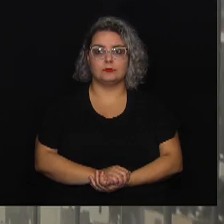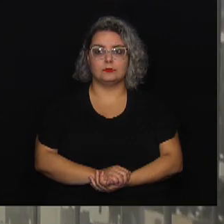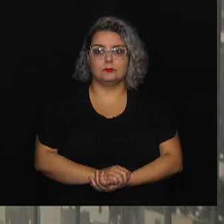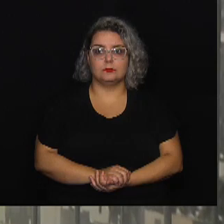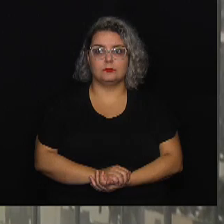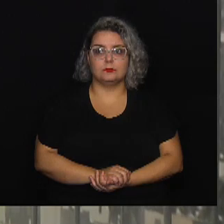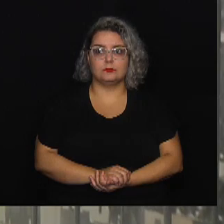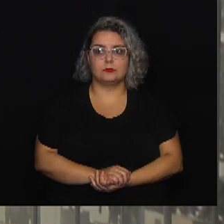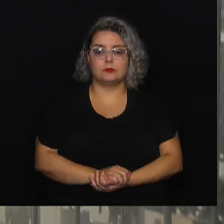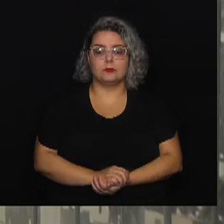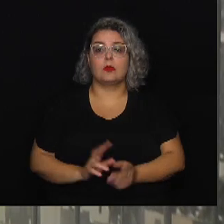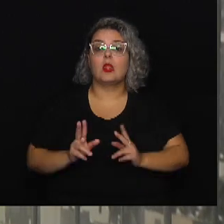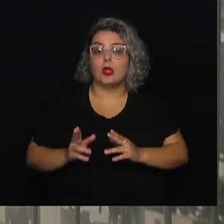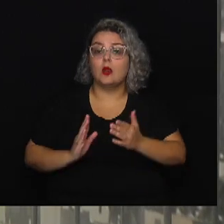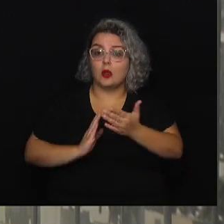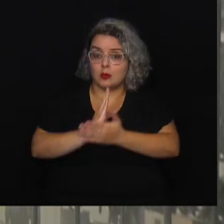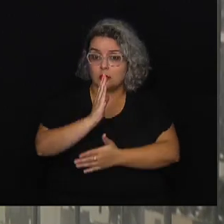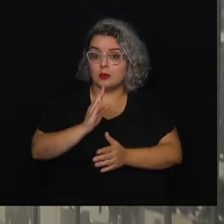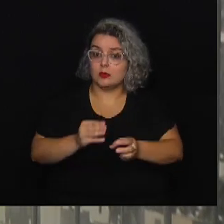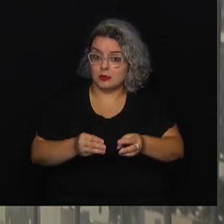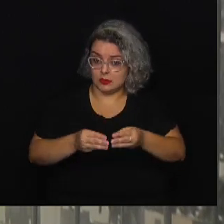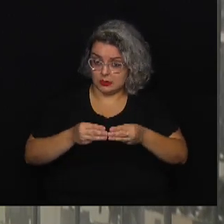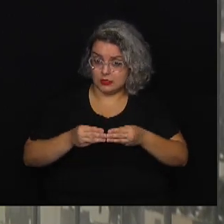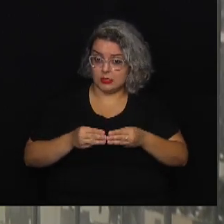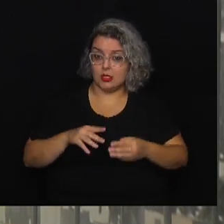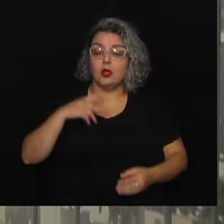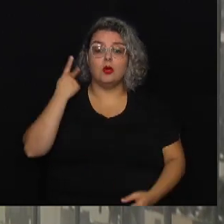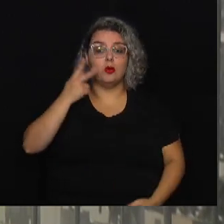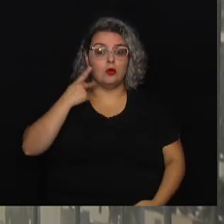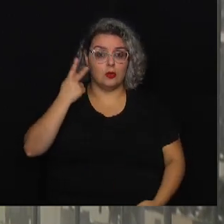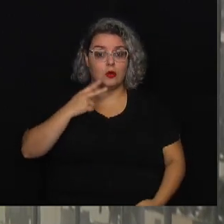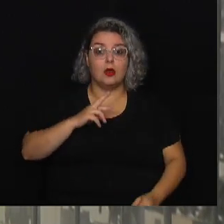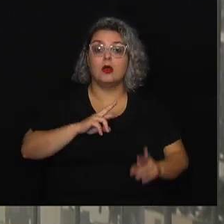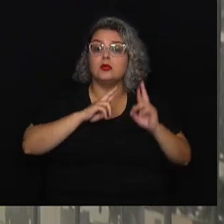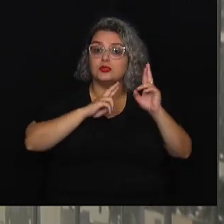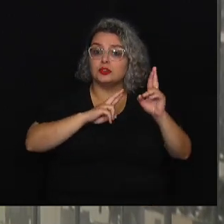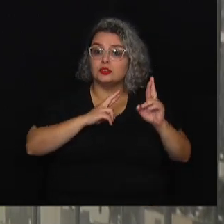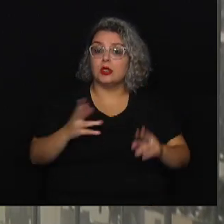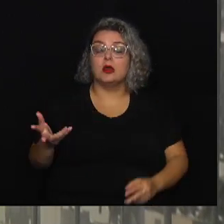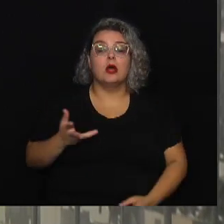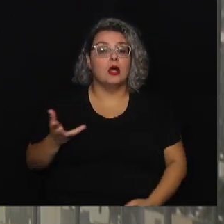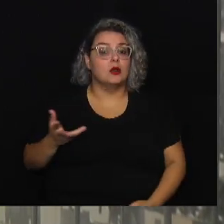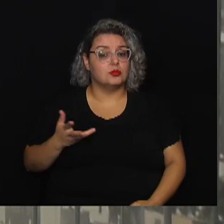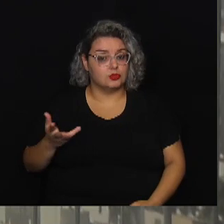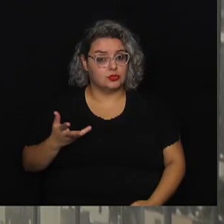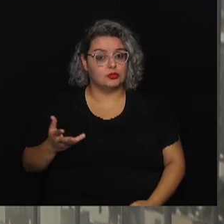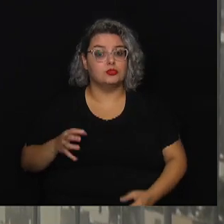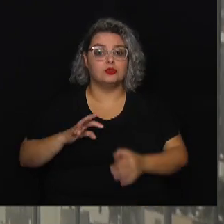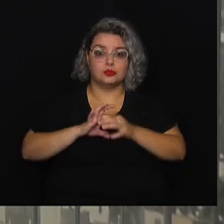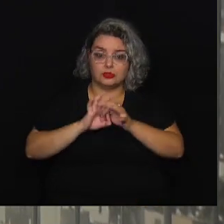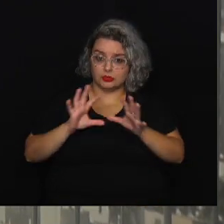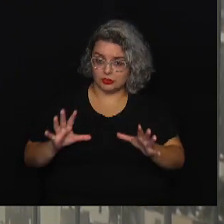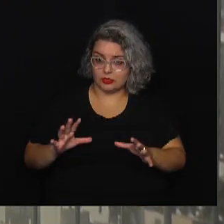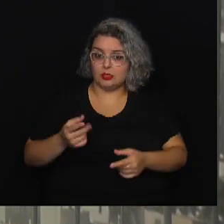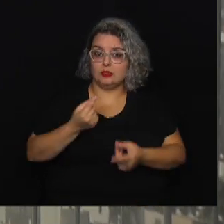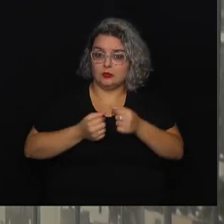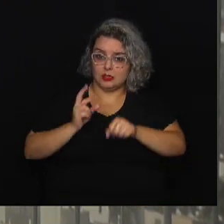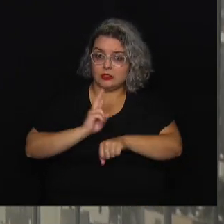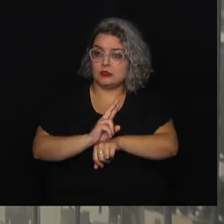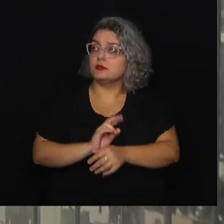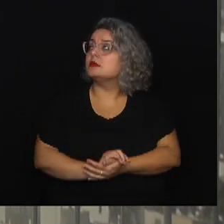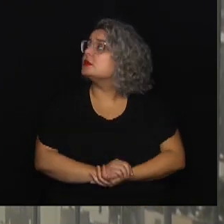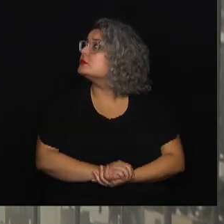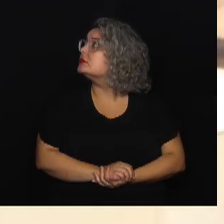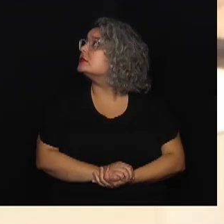E com a aprovação desta moção, o parlamentar espera agilidade na liberação dos recursos.